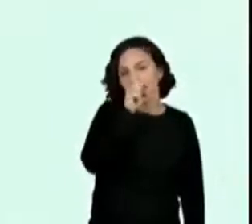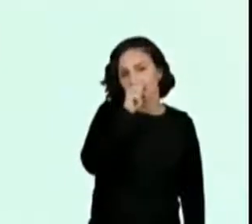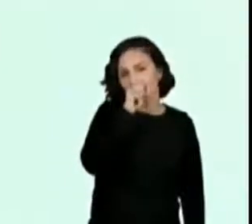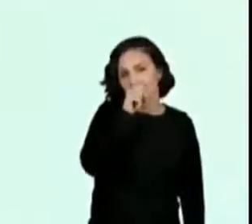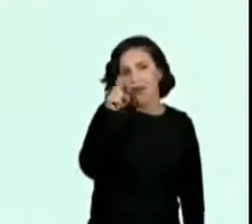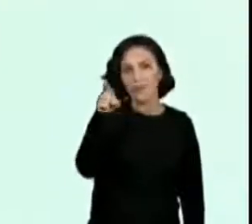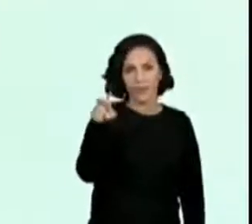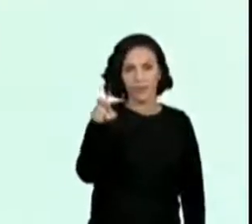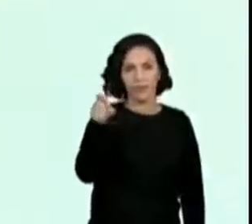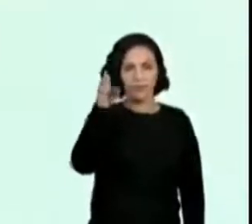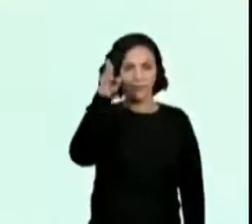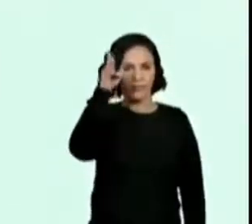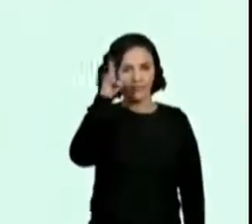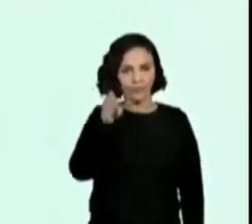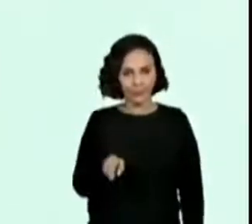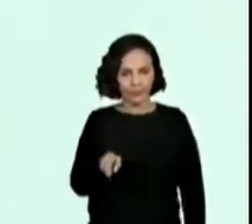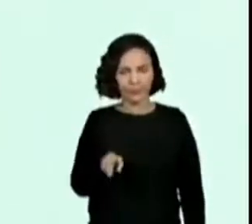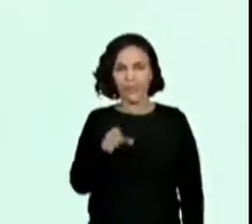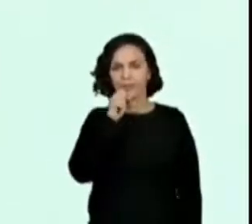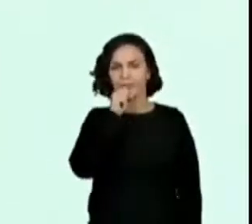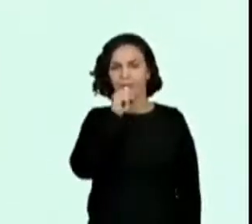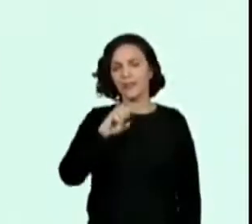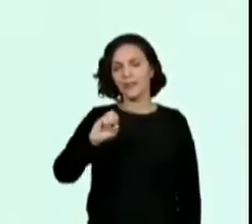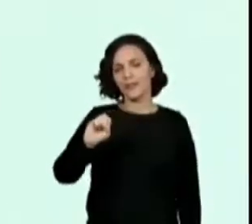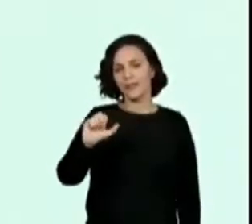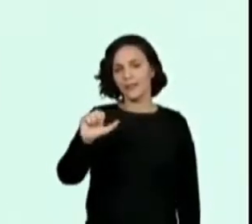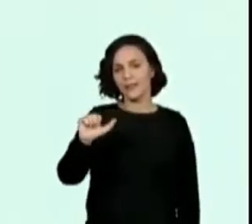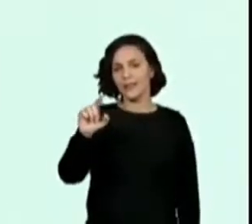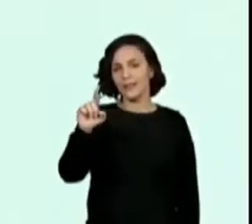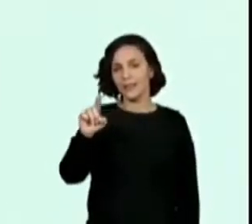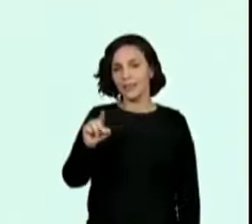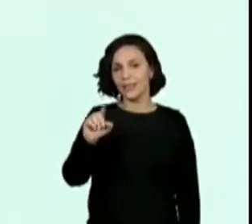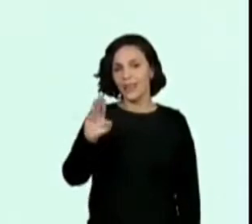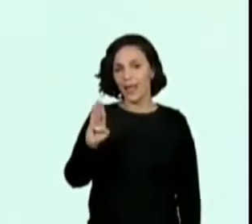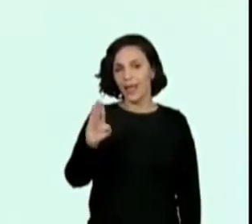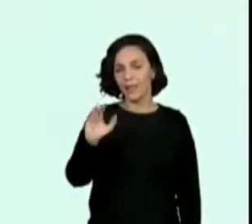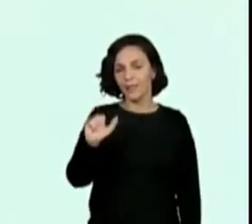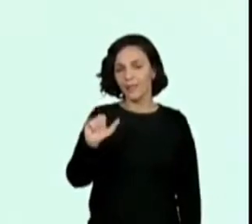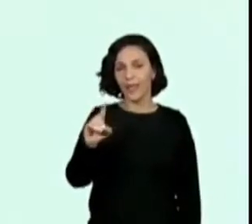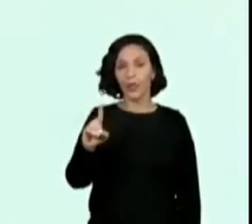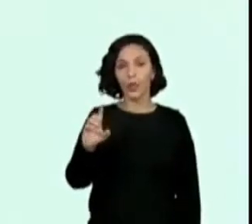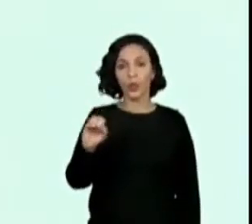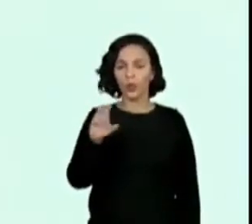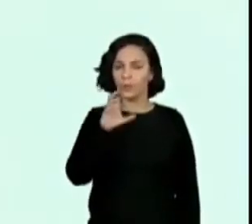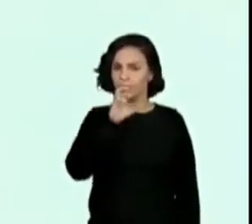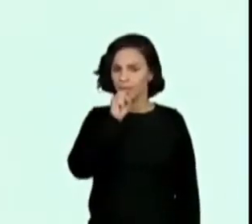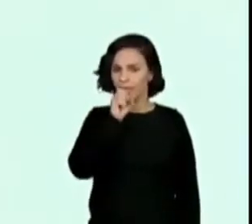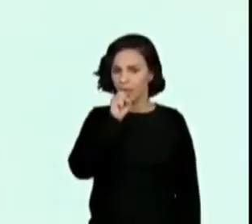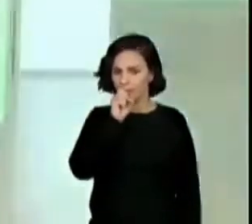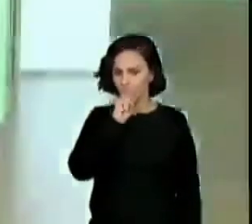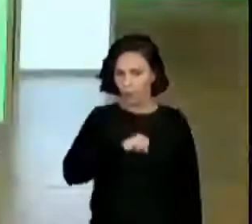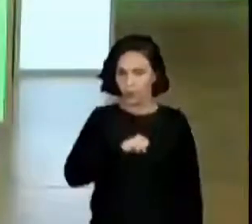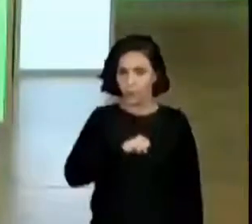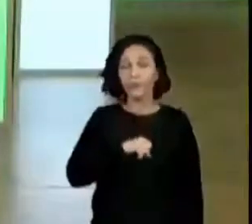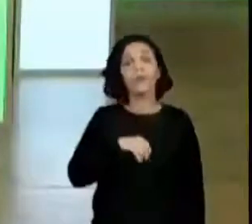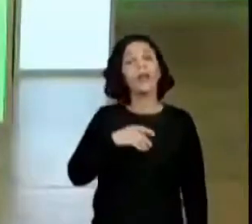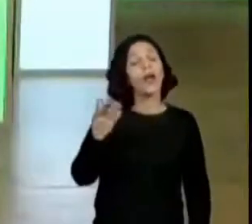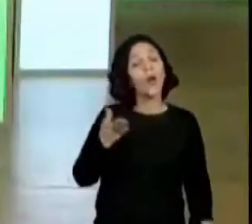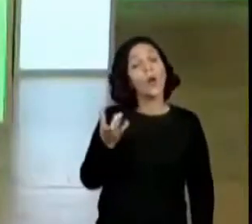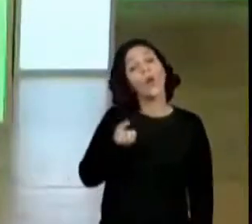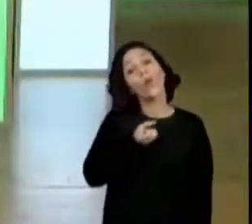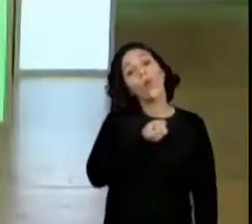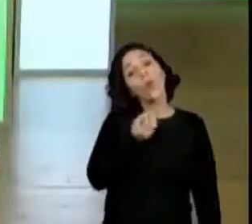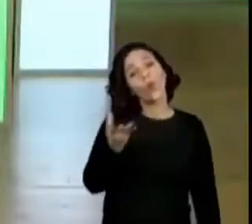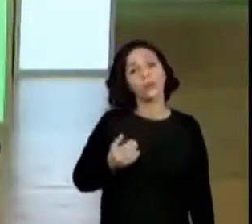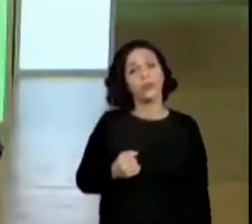e cheguei no tal sábado, que é o que eu preciso. Certo, criançada? E aí, eu vou só contar, não